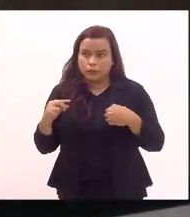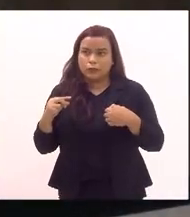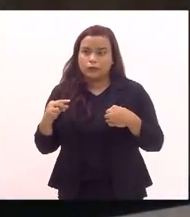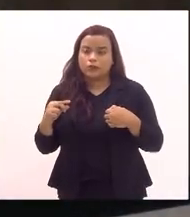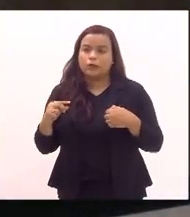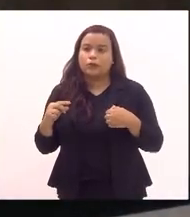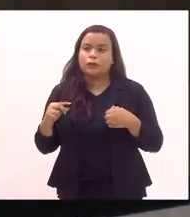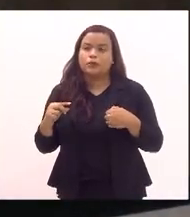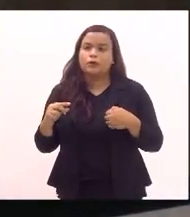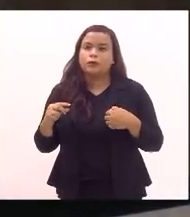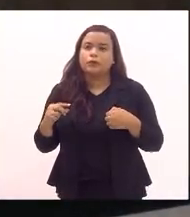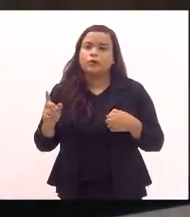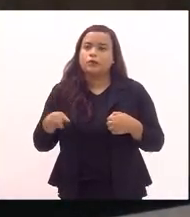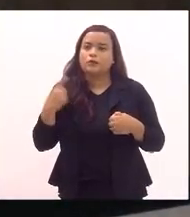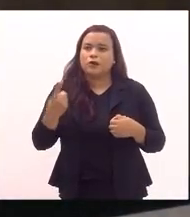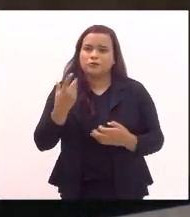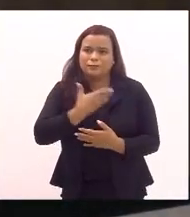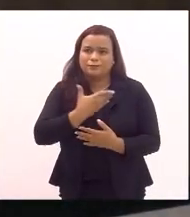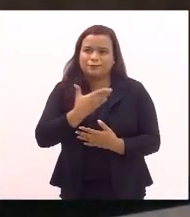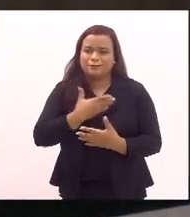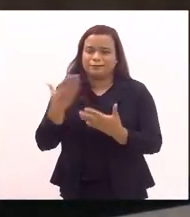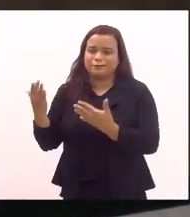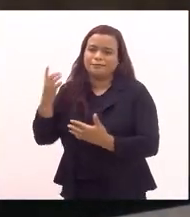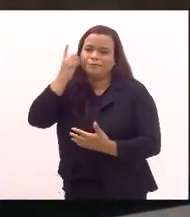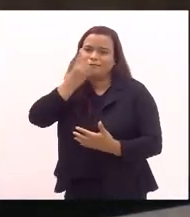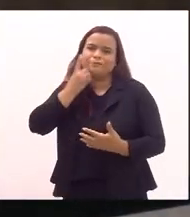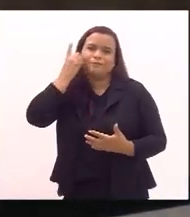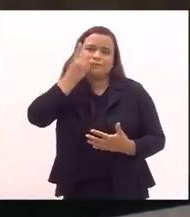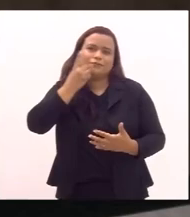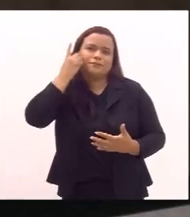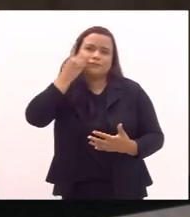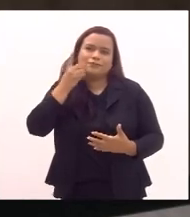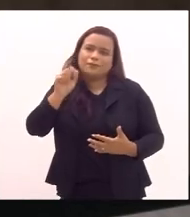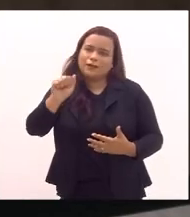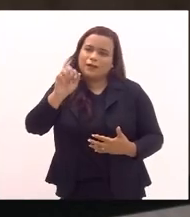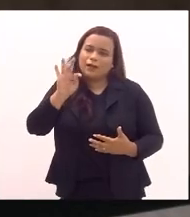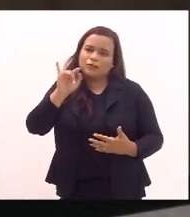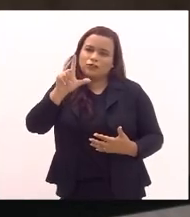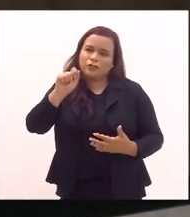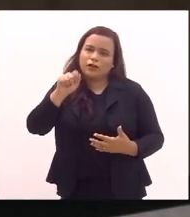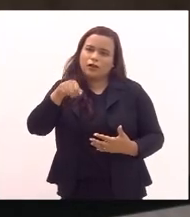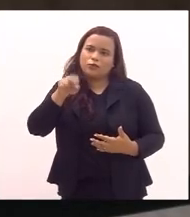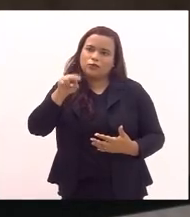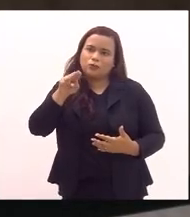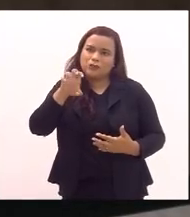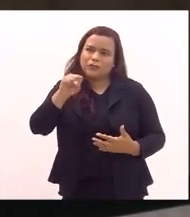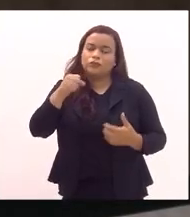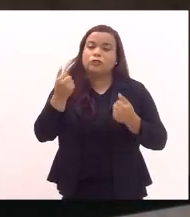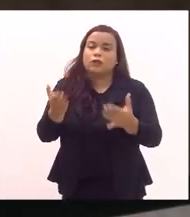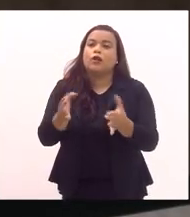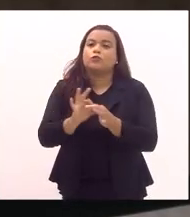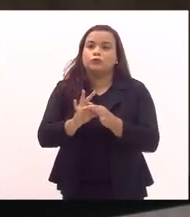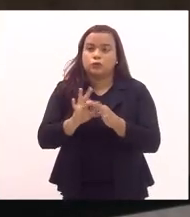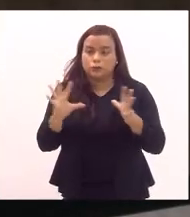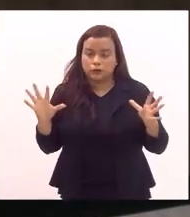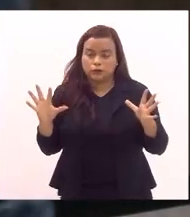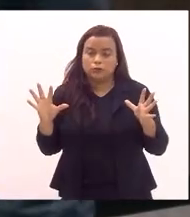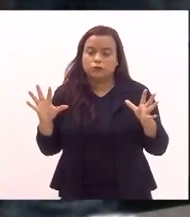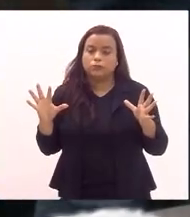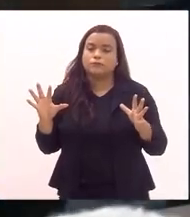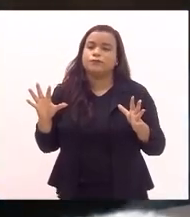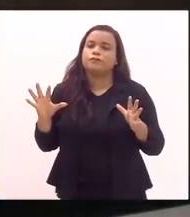do nosso querido companheiro Deputado Átila Nunes que autorize por gente vai dar